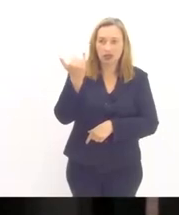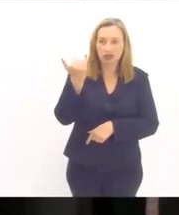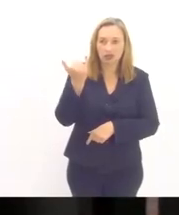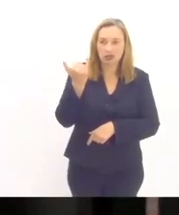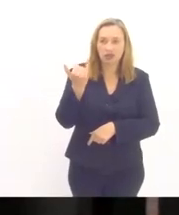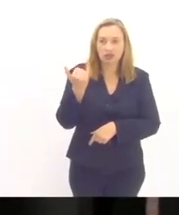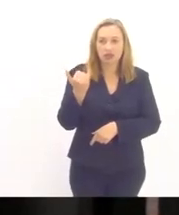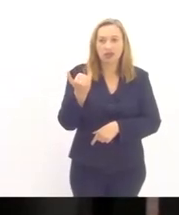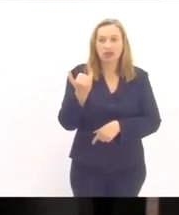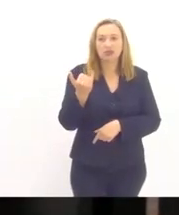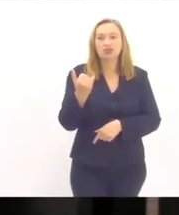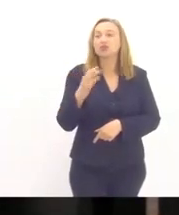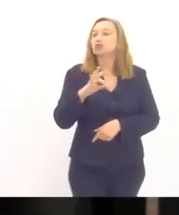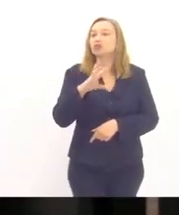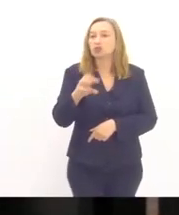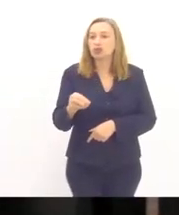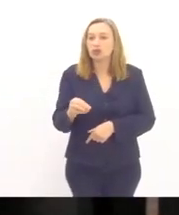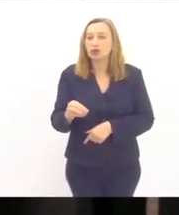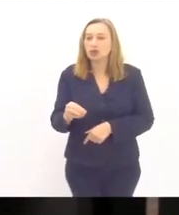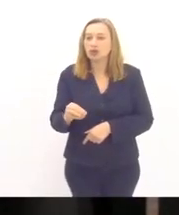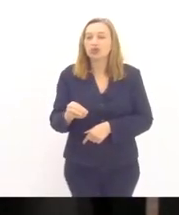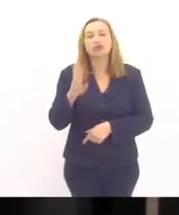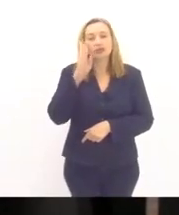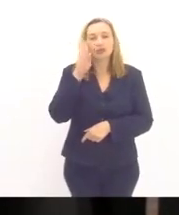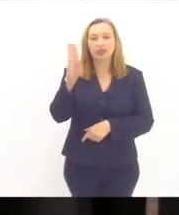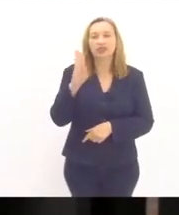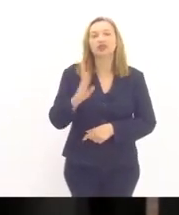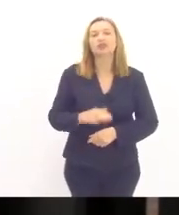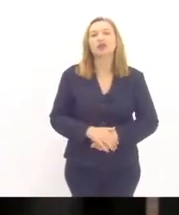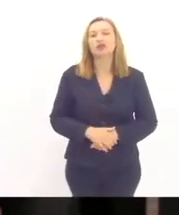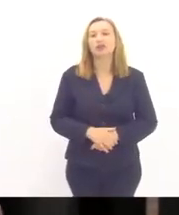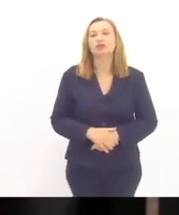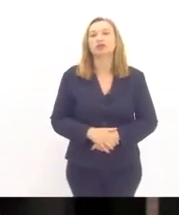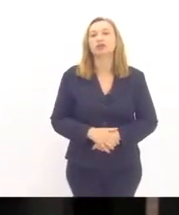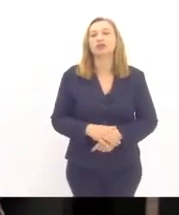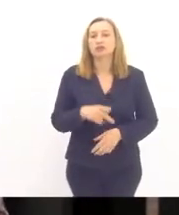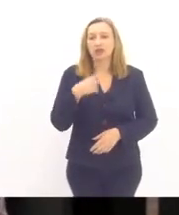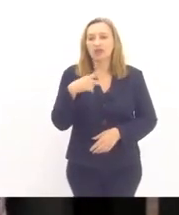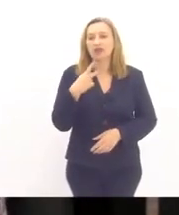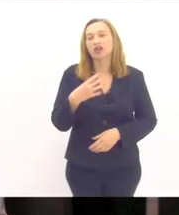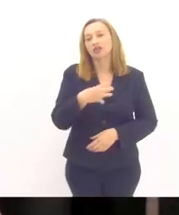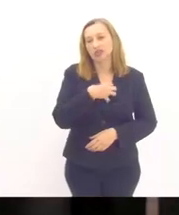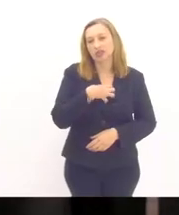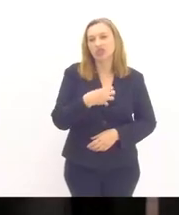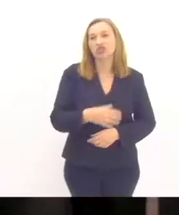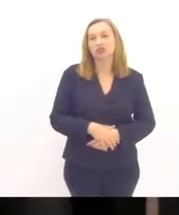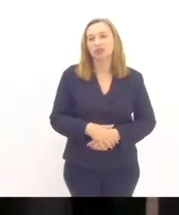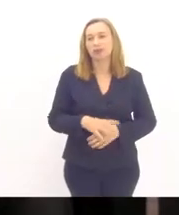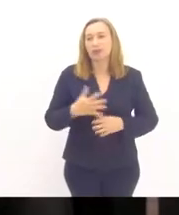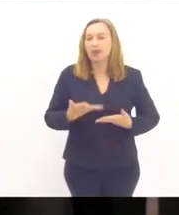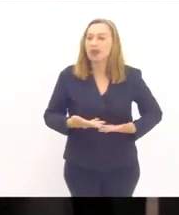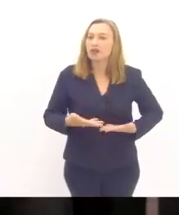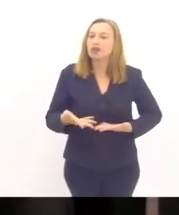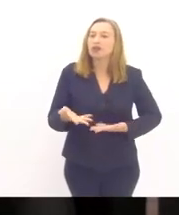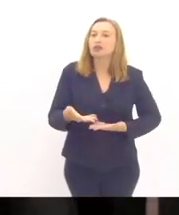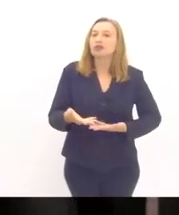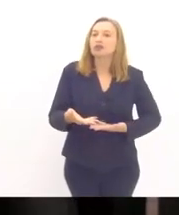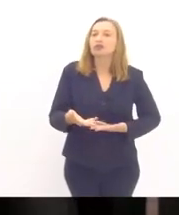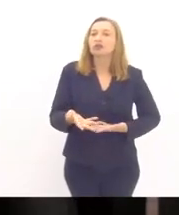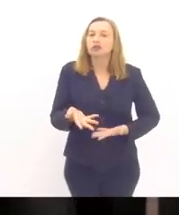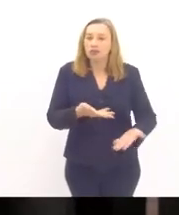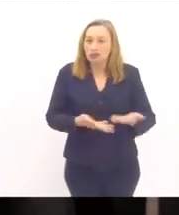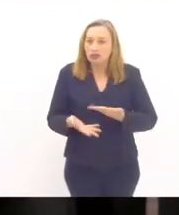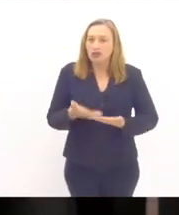eles saíram todos como um, porque todos são prioritários, né? Então, a minha fala é nesse sentido, de colaborar, de saber que não é